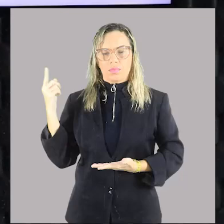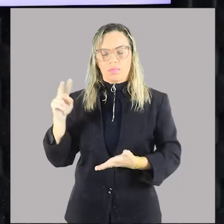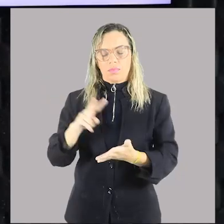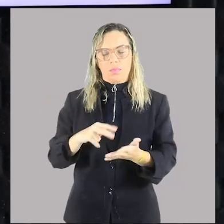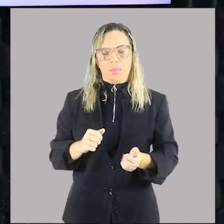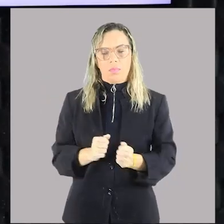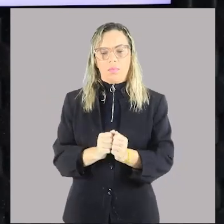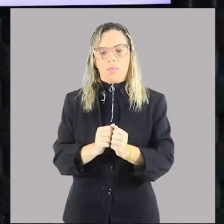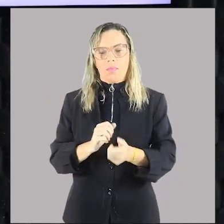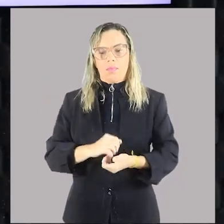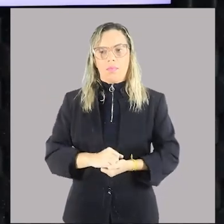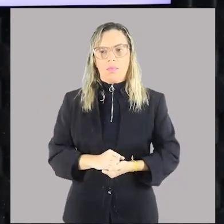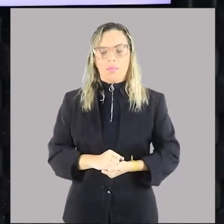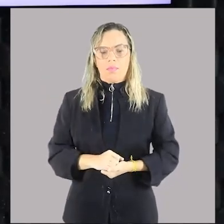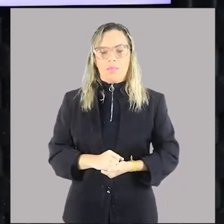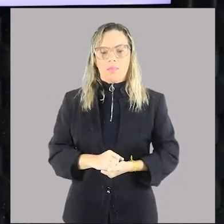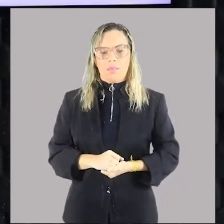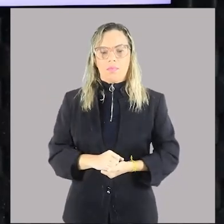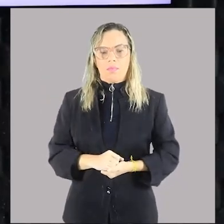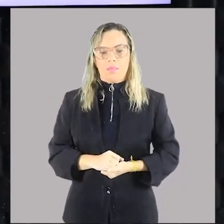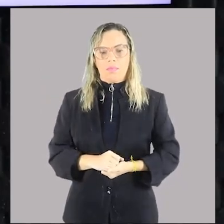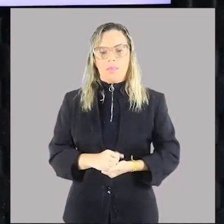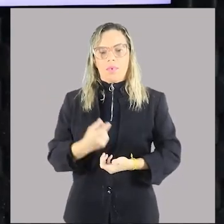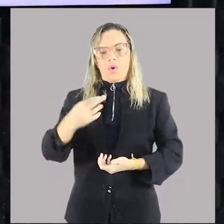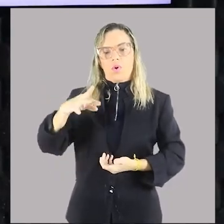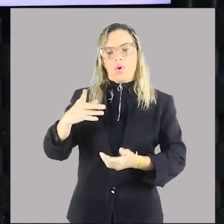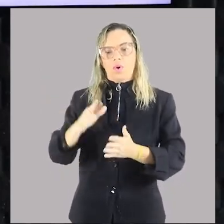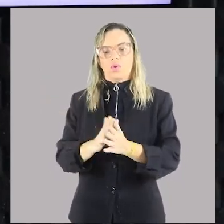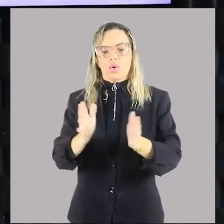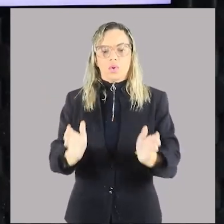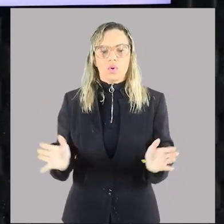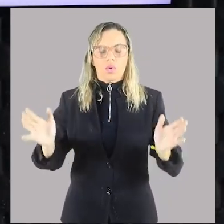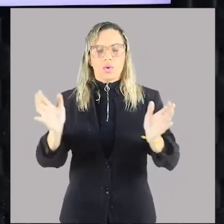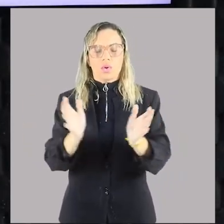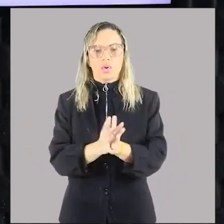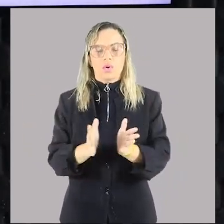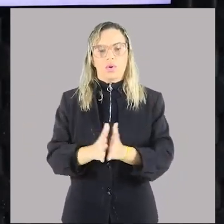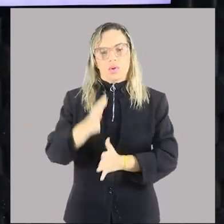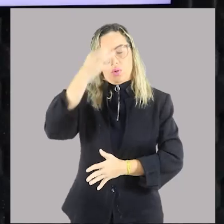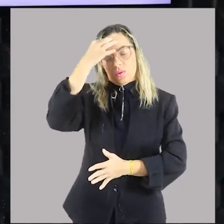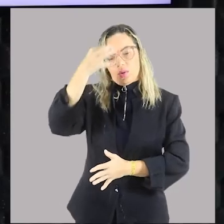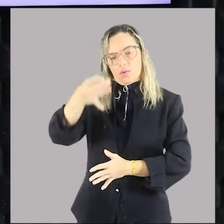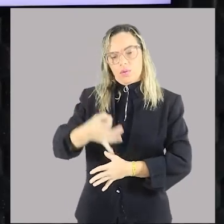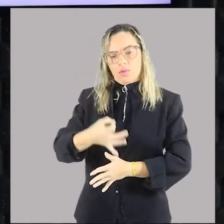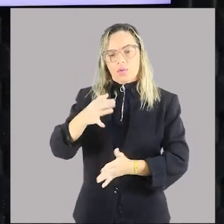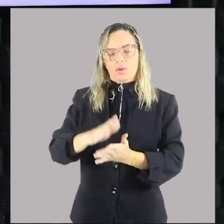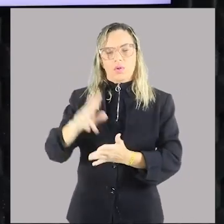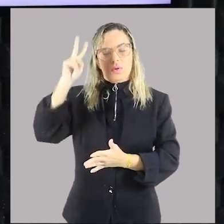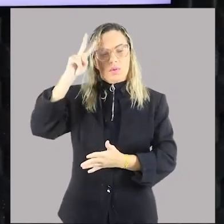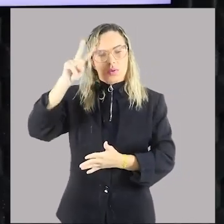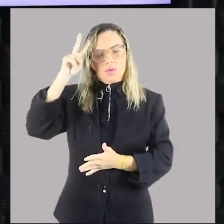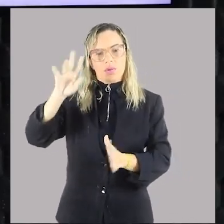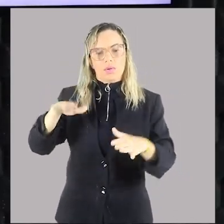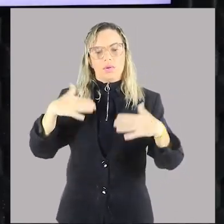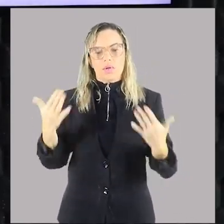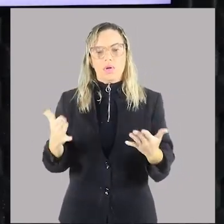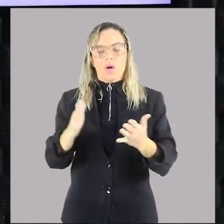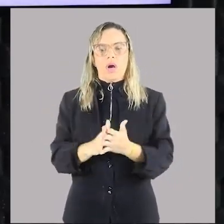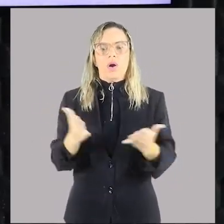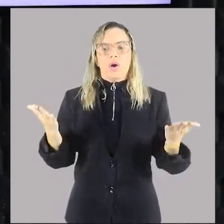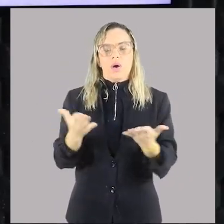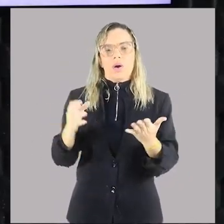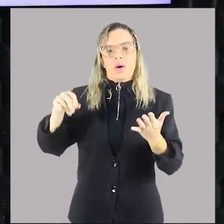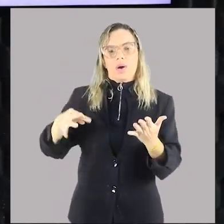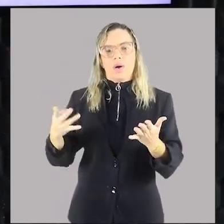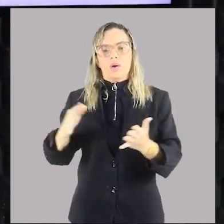de direito, no entanto, órgão é o conjunto de competências. Muito importante lembrar disso. Quando a gente falou das entidades agora,